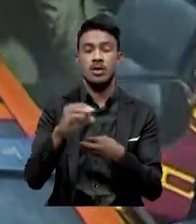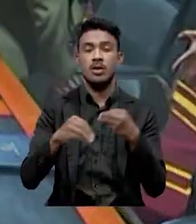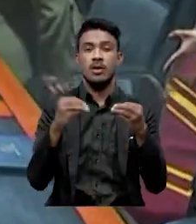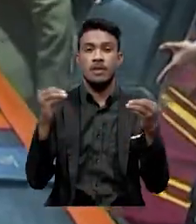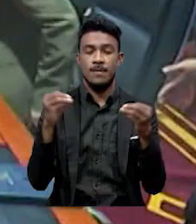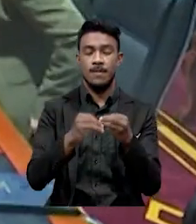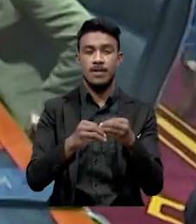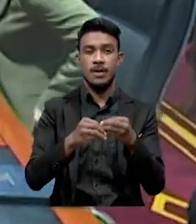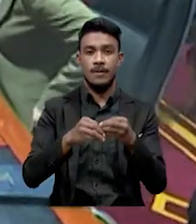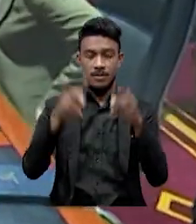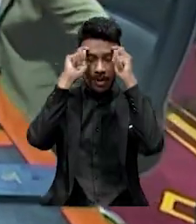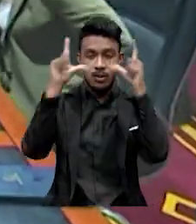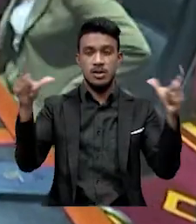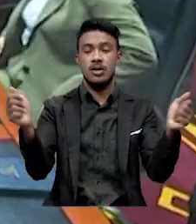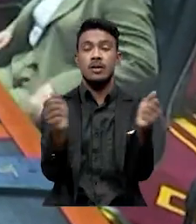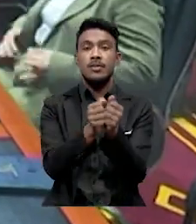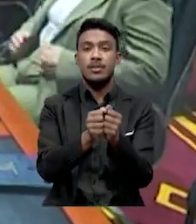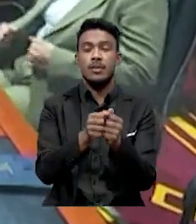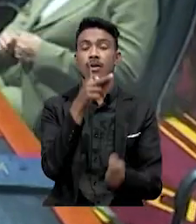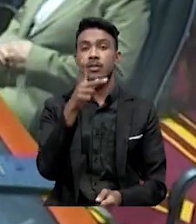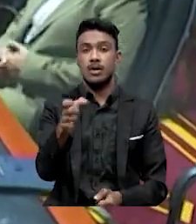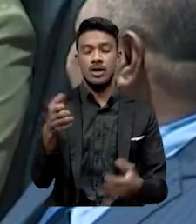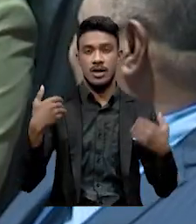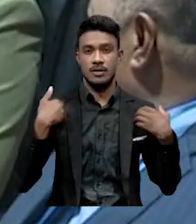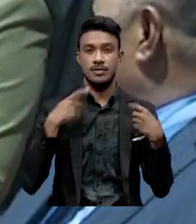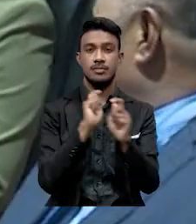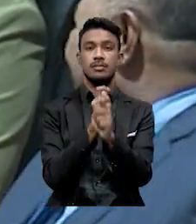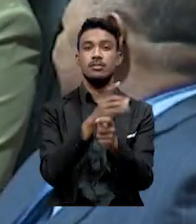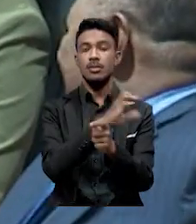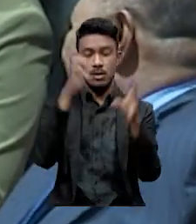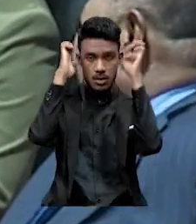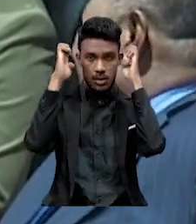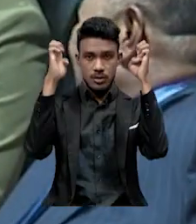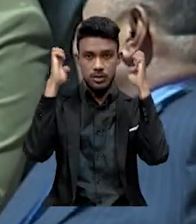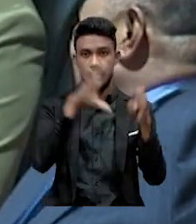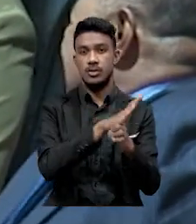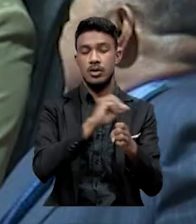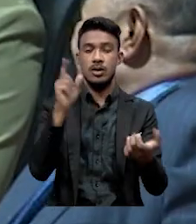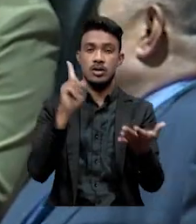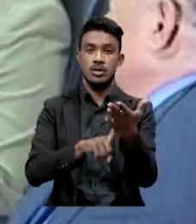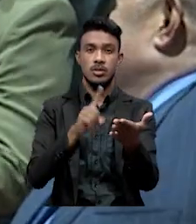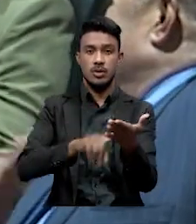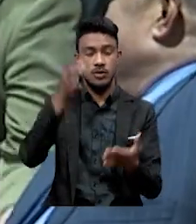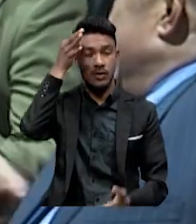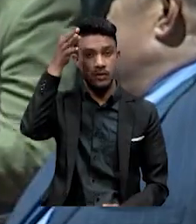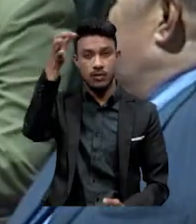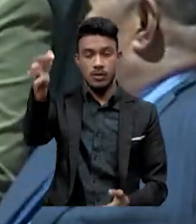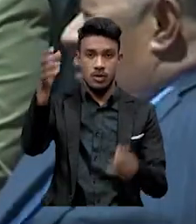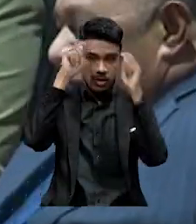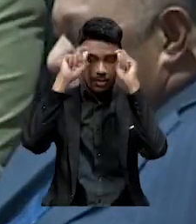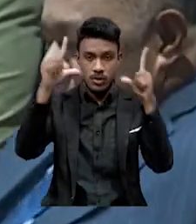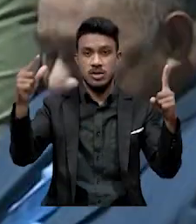entre Timor-Leste e Portugal e a área tecnologia, educação, no nosso discute futuro Timor-Leste adere